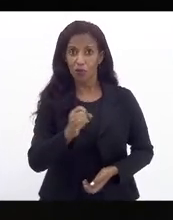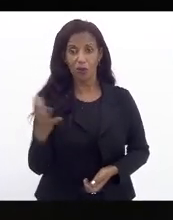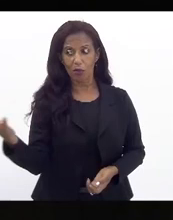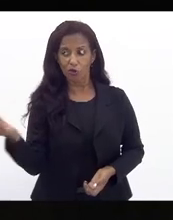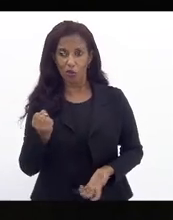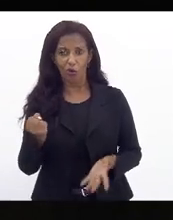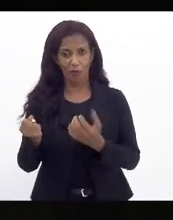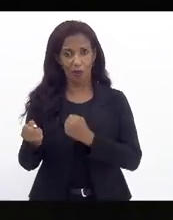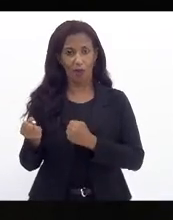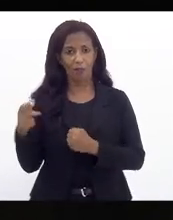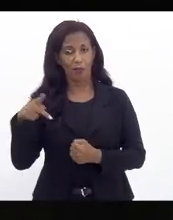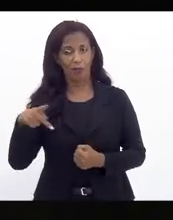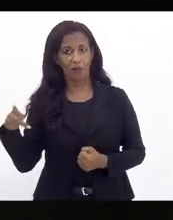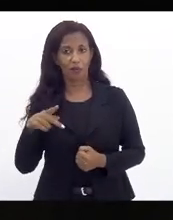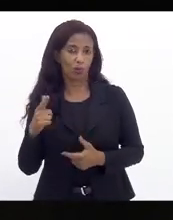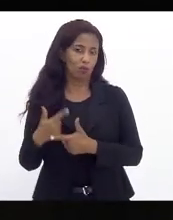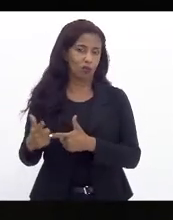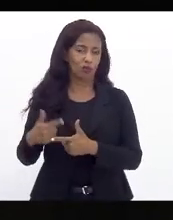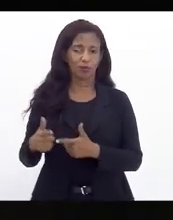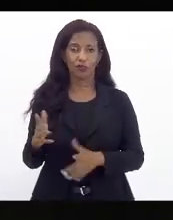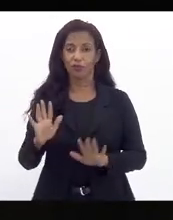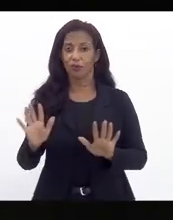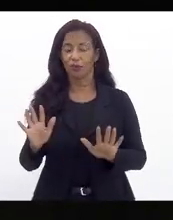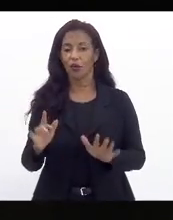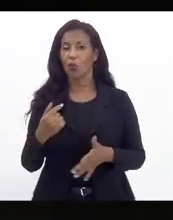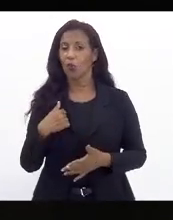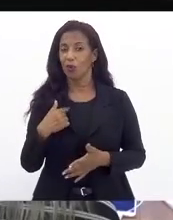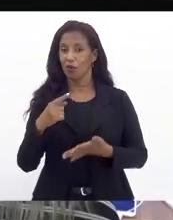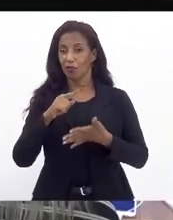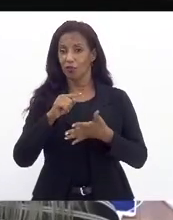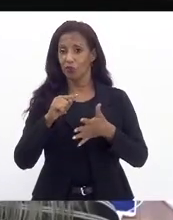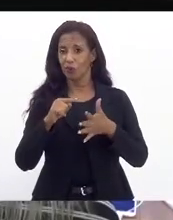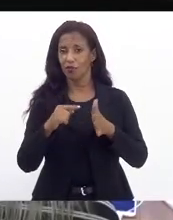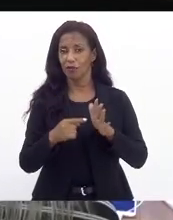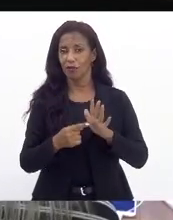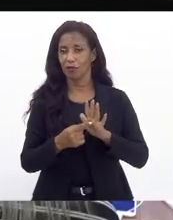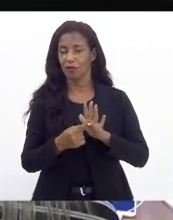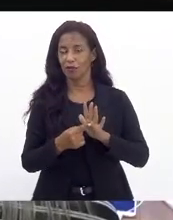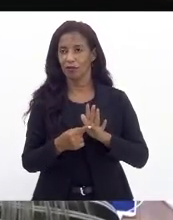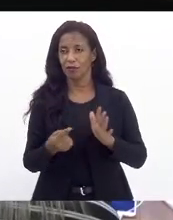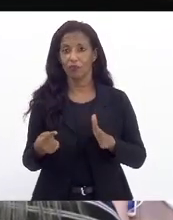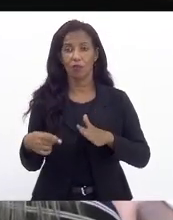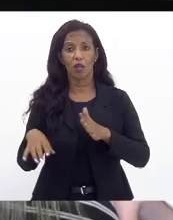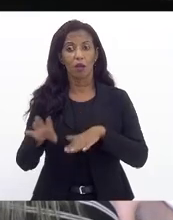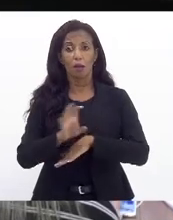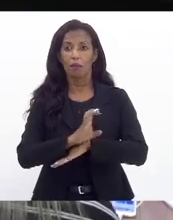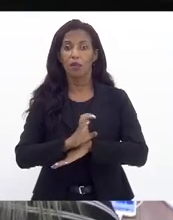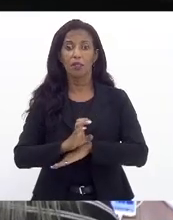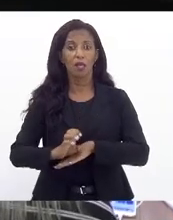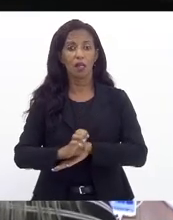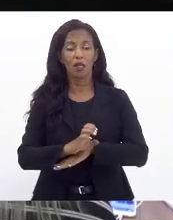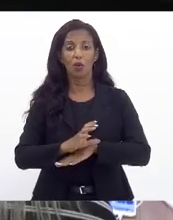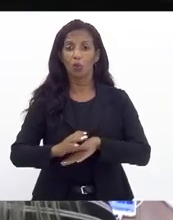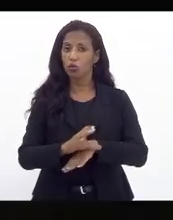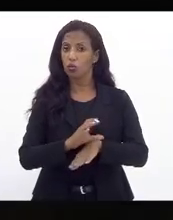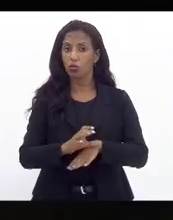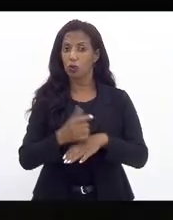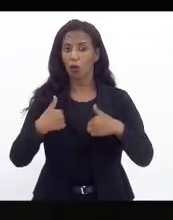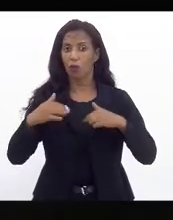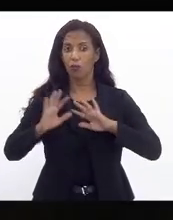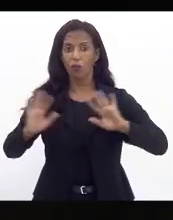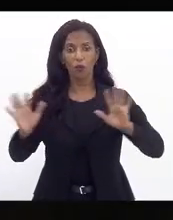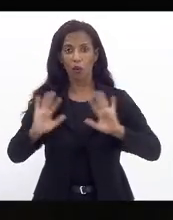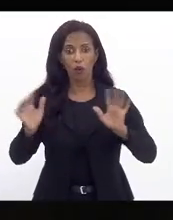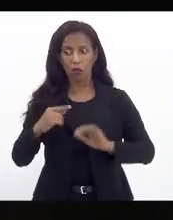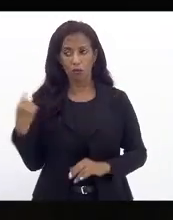duas aposentadorias, não tem problema O que eu estou ponderando aqui é injustiça é emenda constitucional, não é nós que